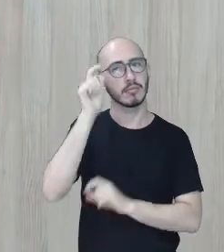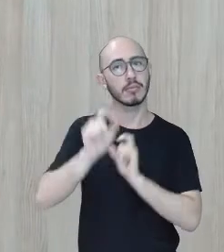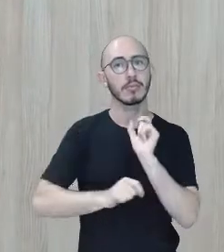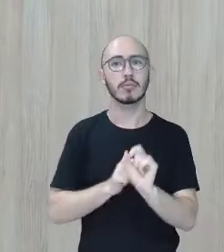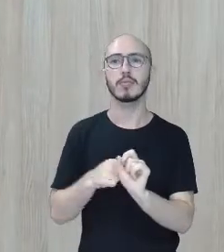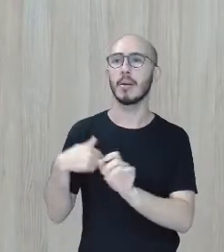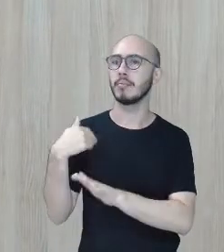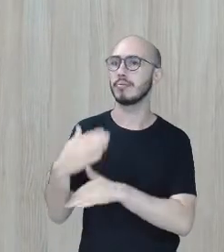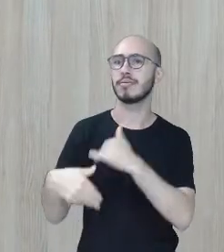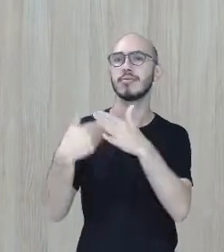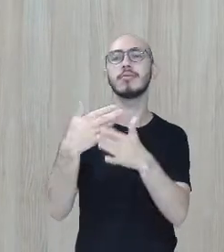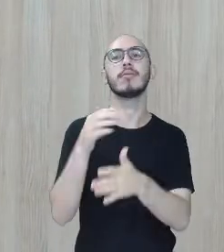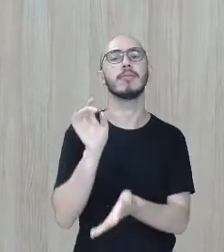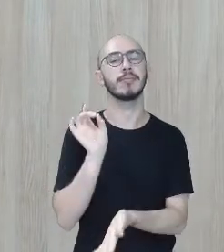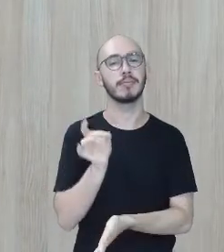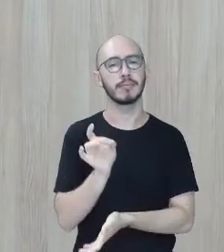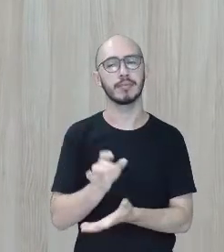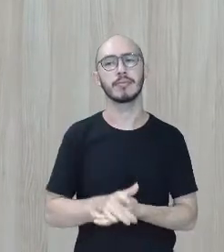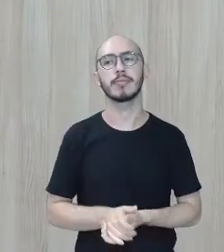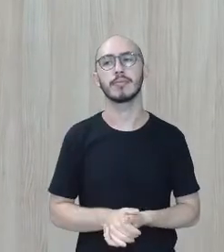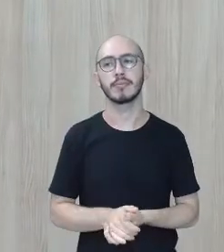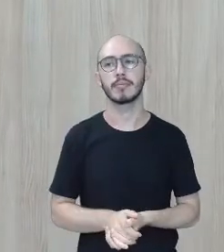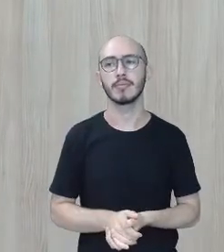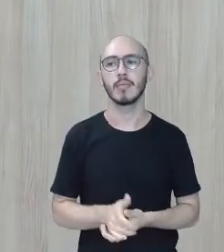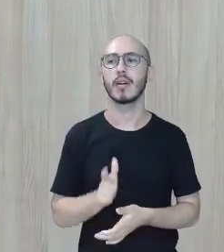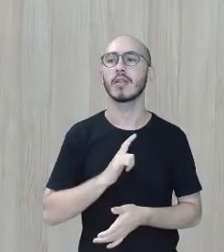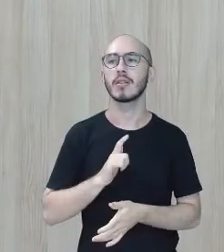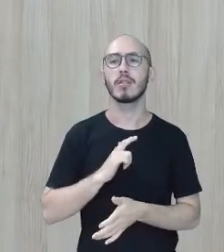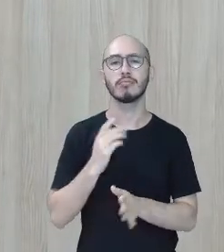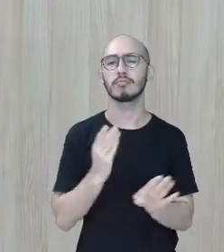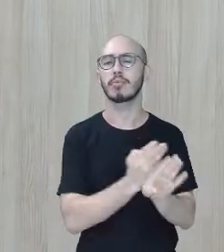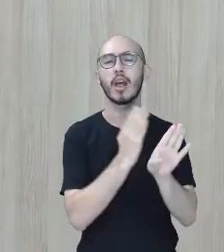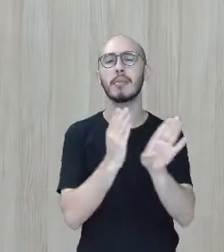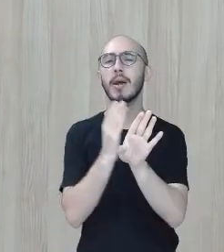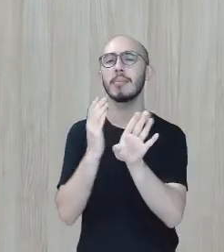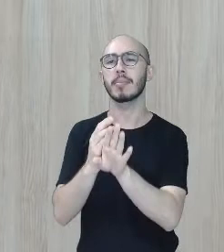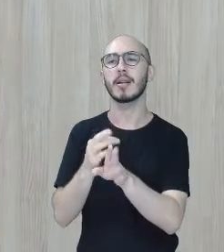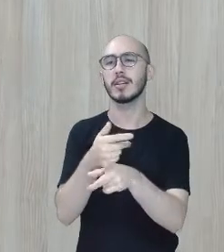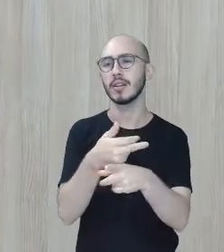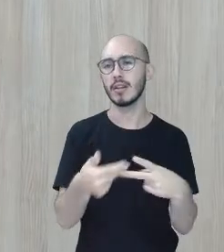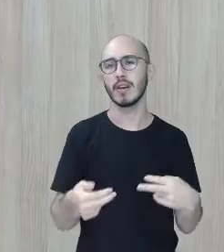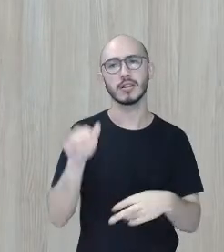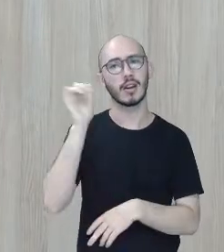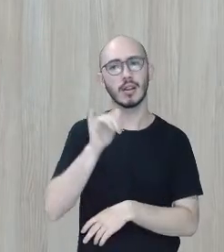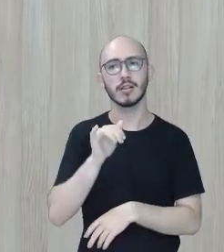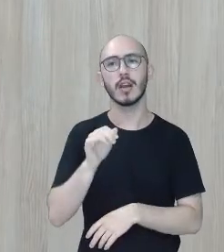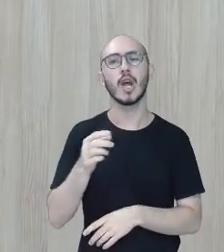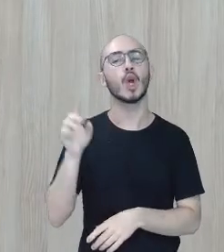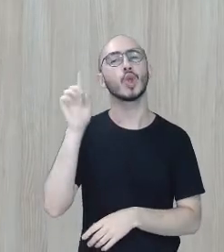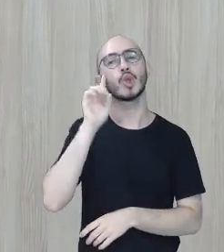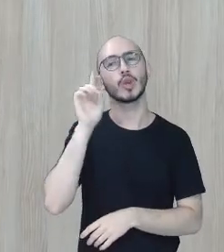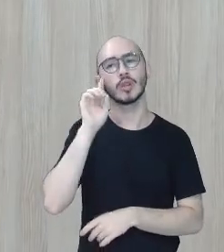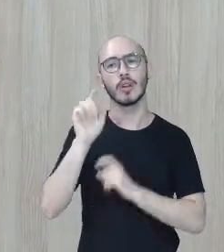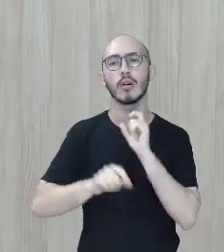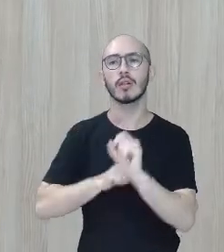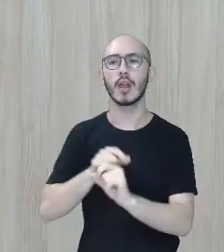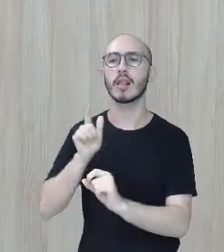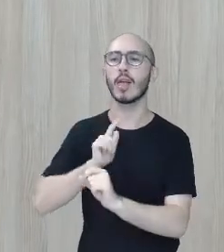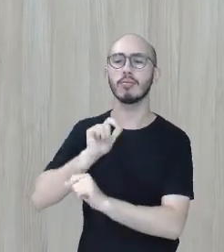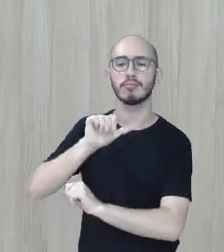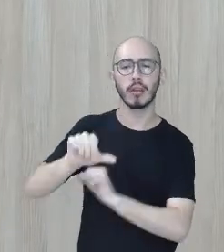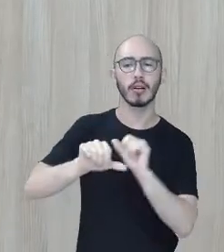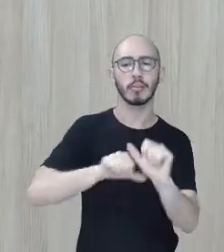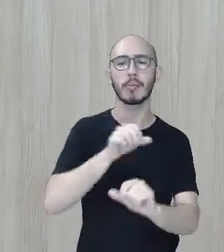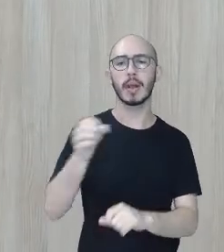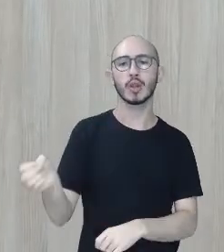grande avanço, não é? Um progresso, todas essas descobertas desses eletrodomésticos, e cada dia eles são reformados,